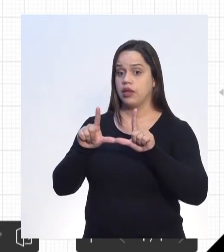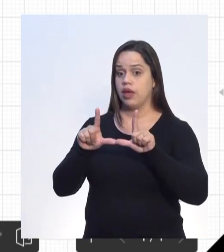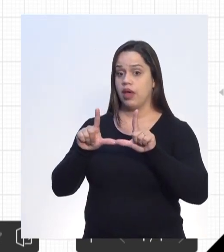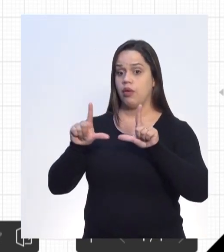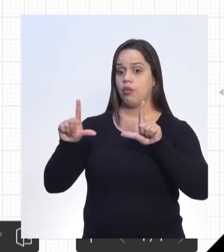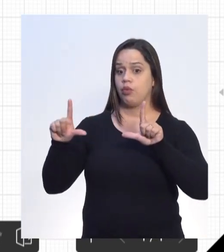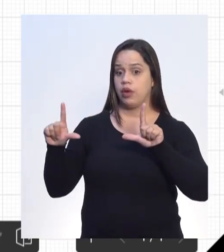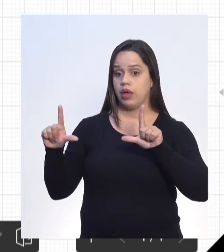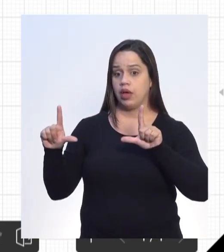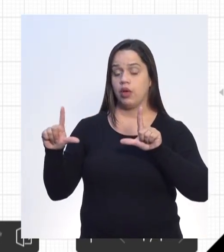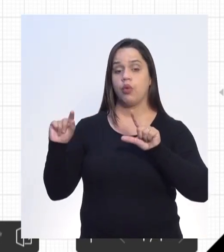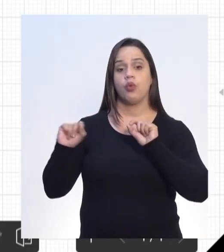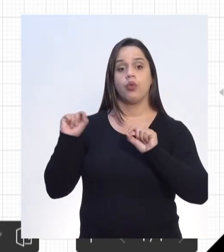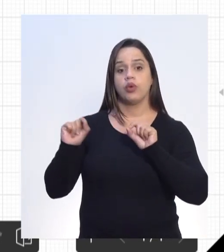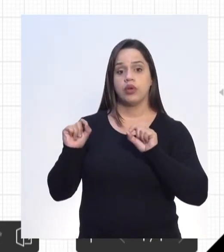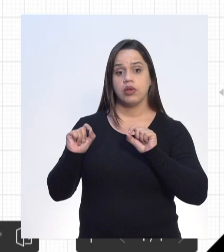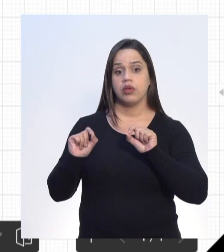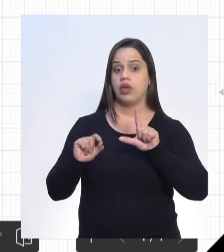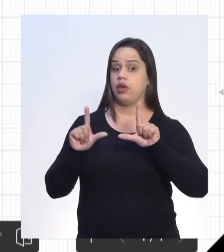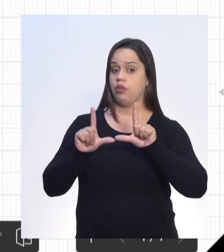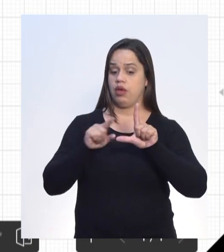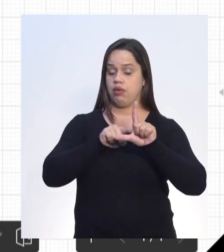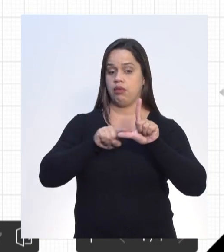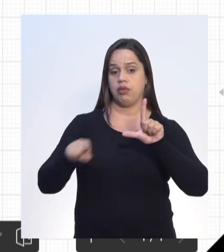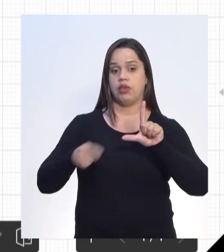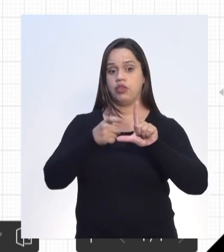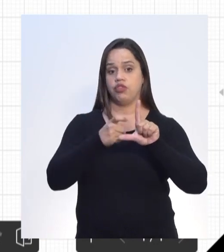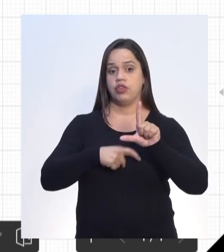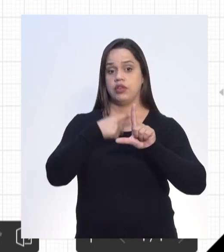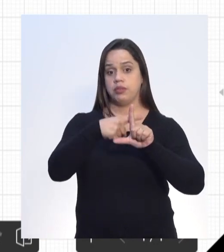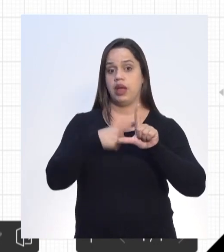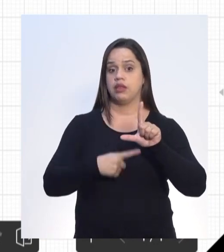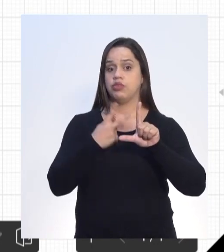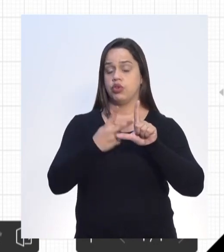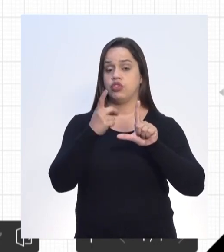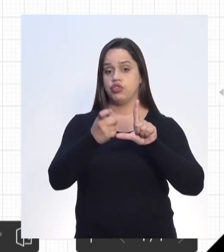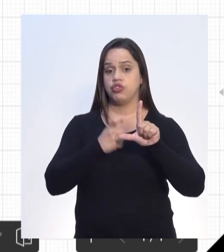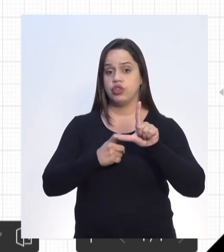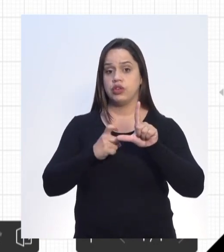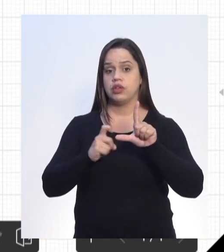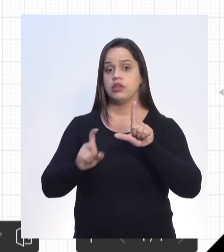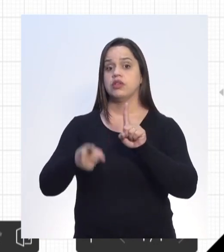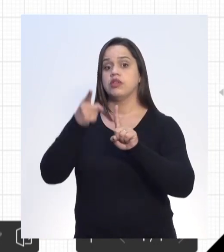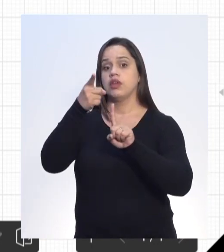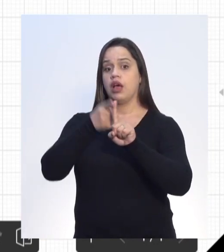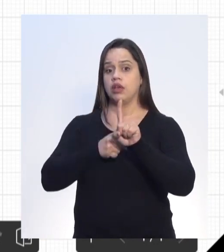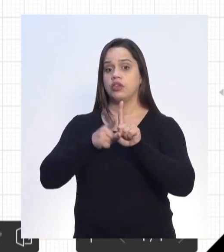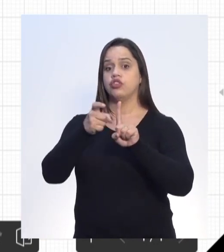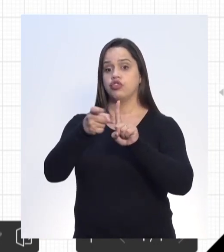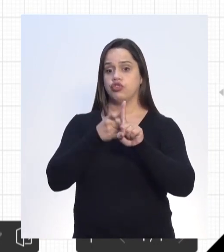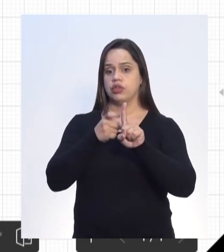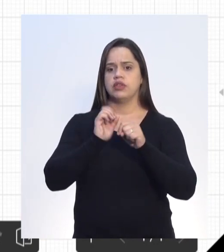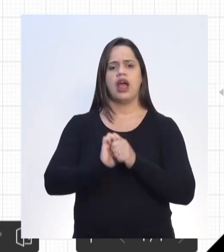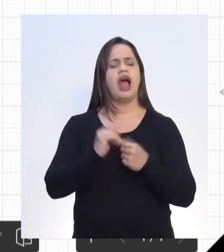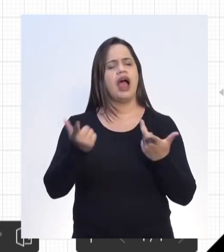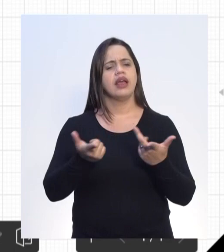placa, cujas dimensões são x mais 2x e x. Qual que é a ideia aqui, gente? A ideia da Cláudia é